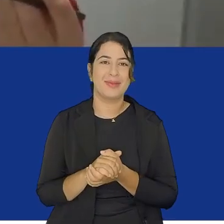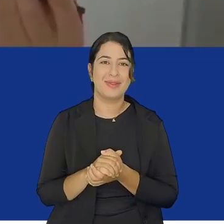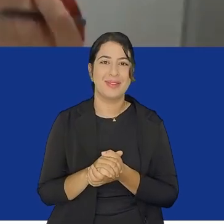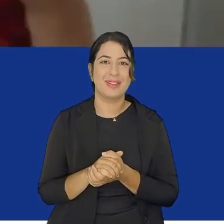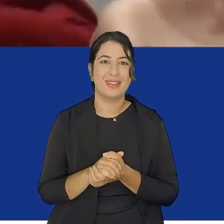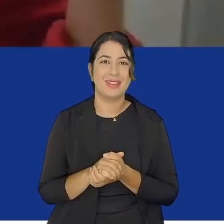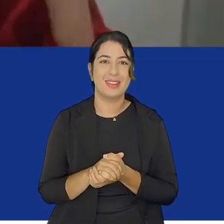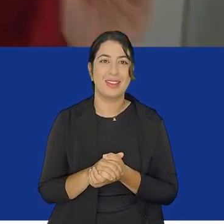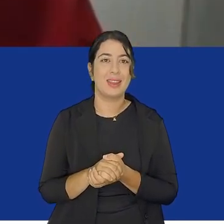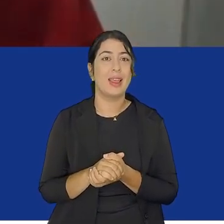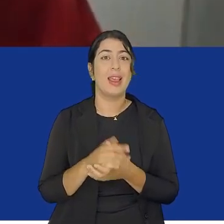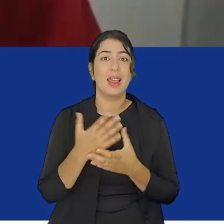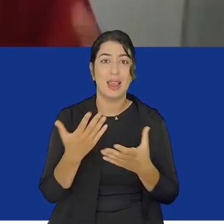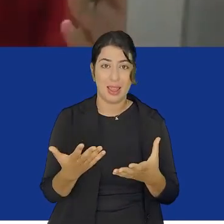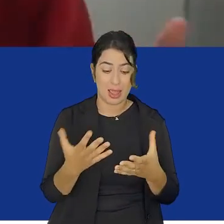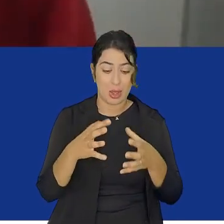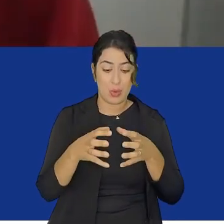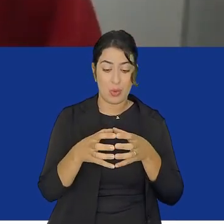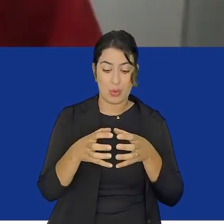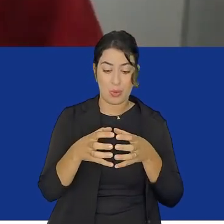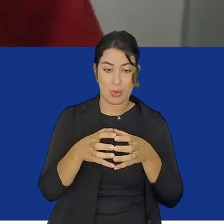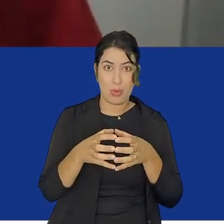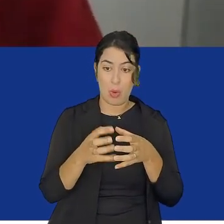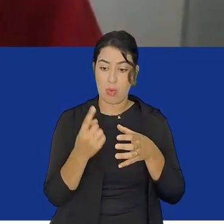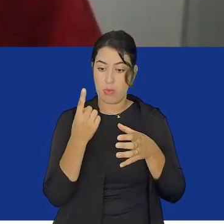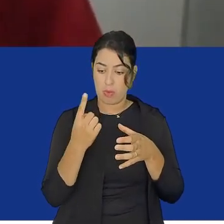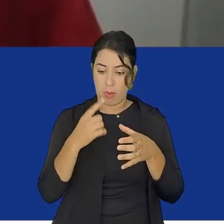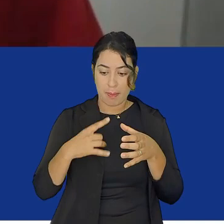pessimista e medrosa é fundamental para uma espaçonave não explodir.